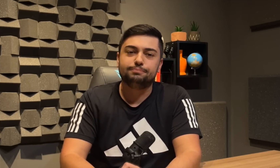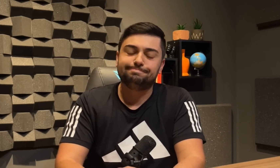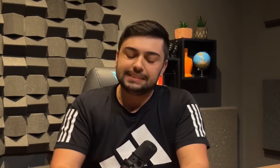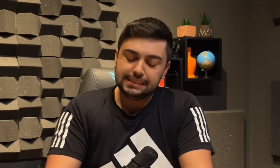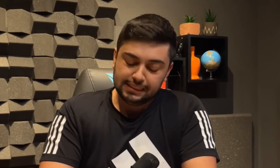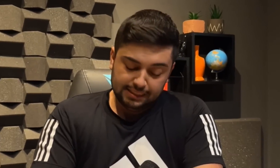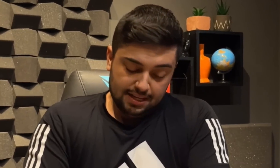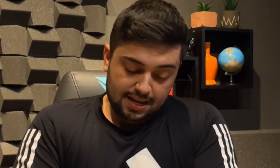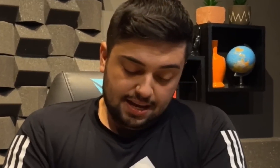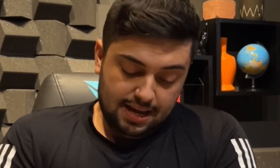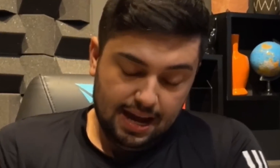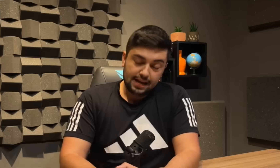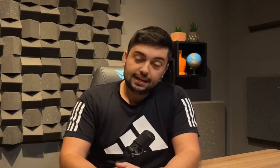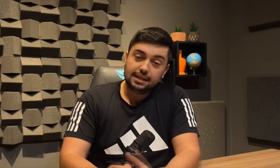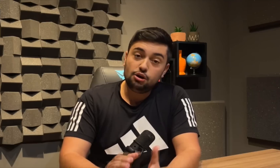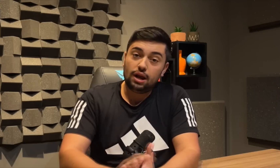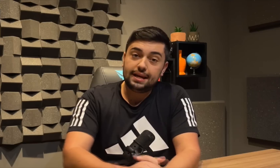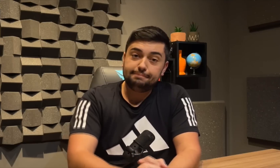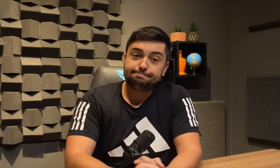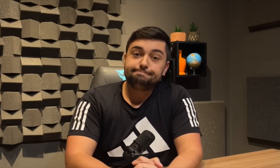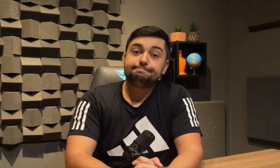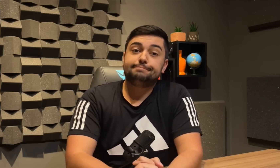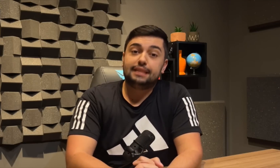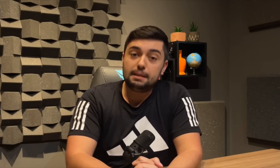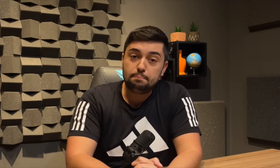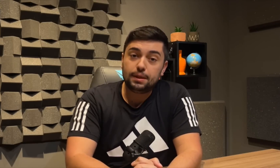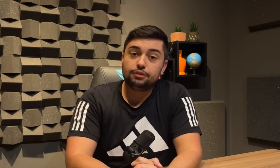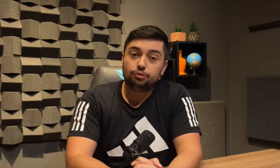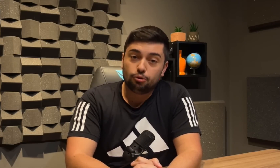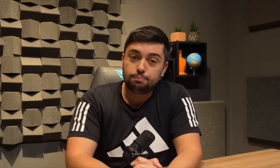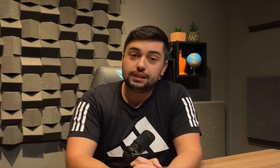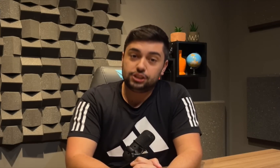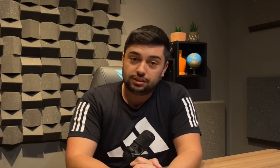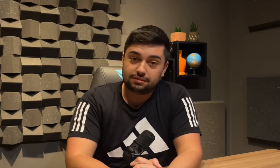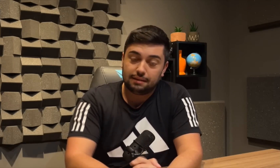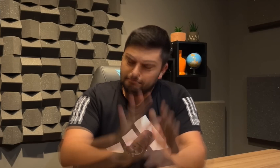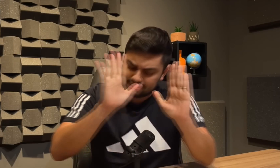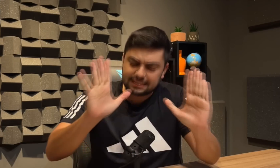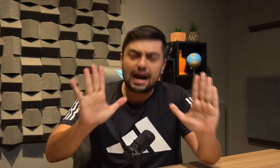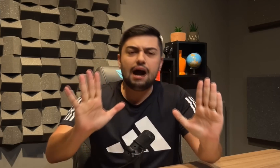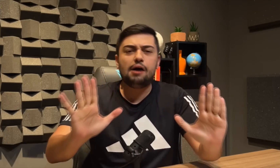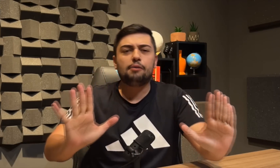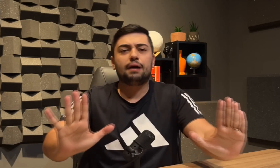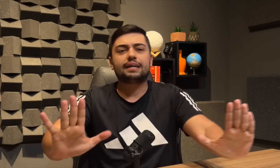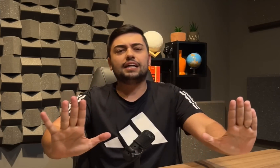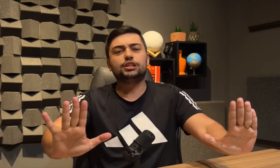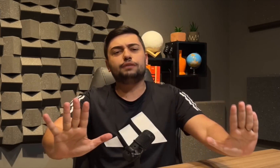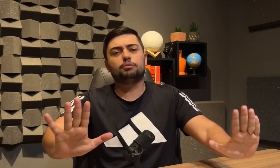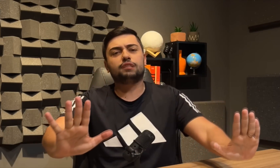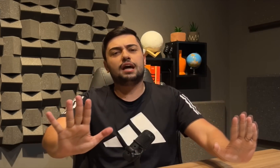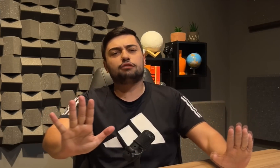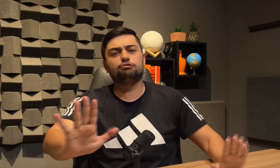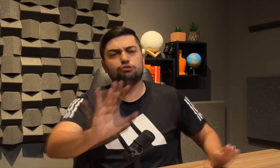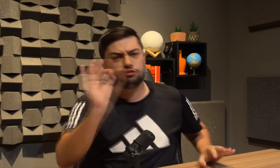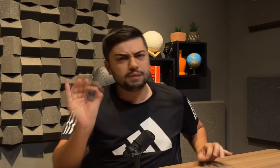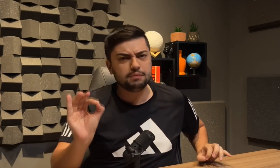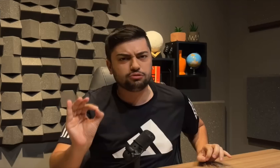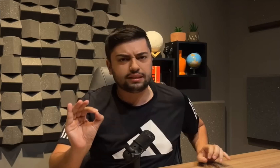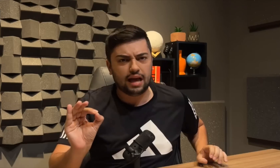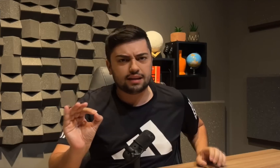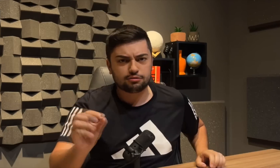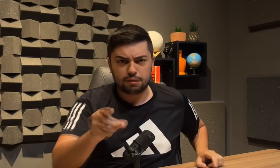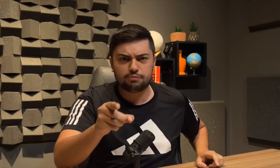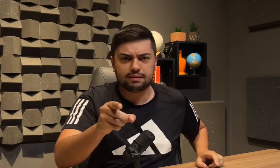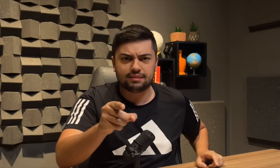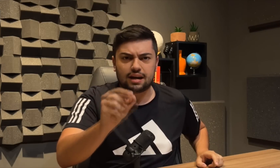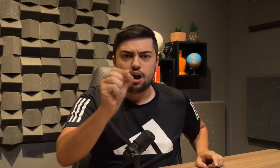tempo e olha depenou o petista Mas calma que a gente vai mostrar tudo nos mínimos